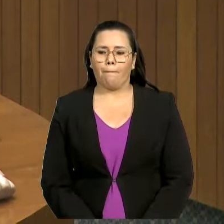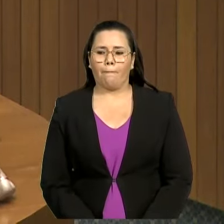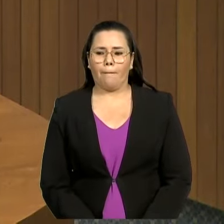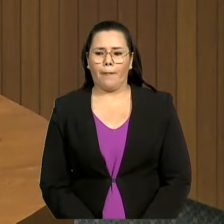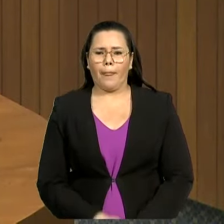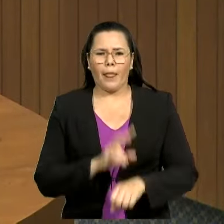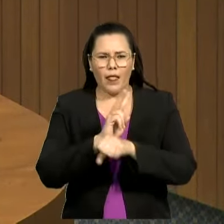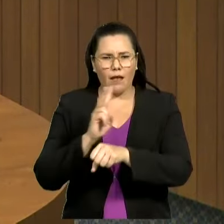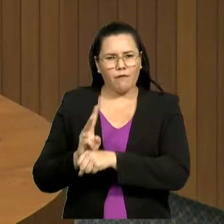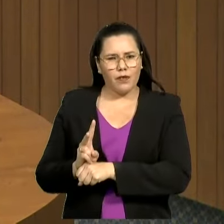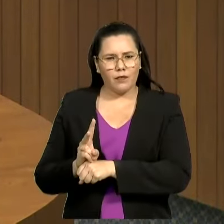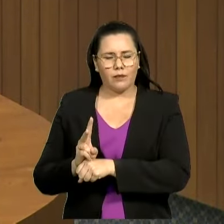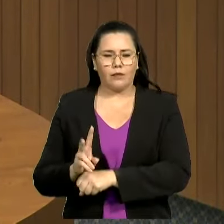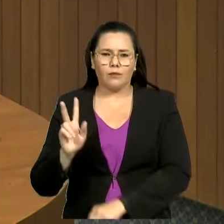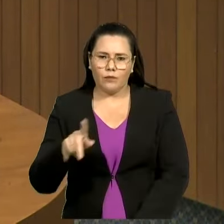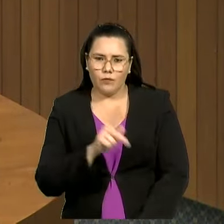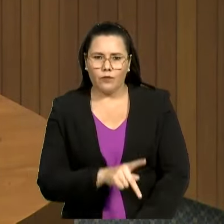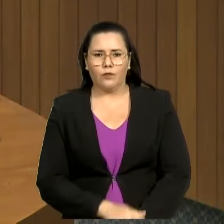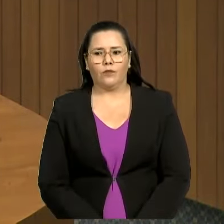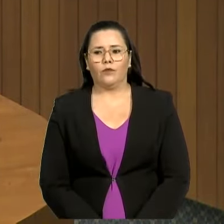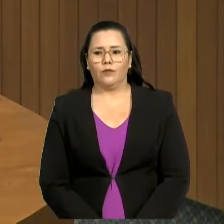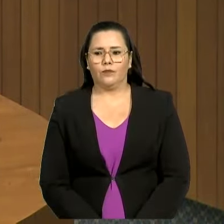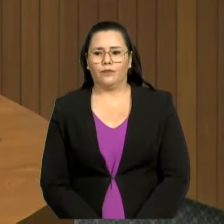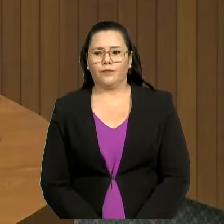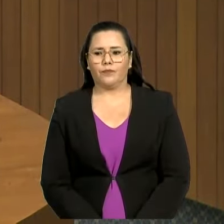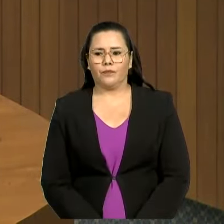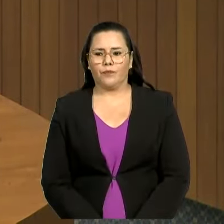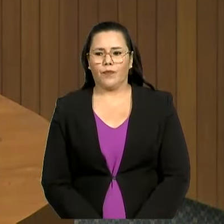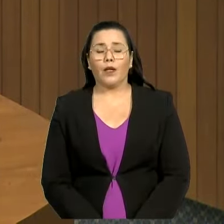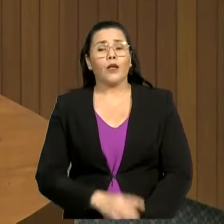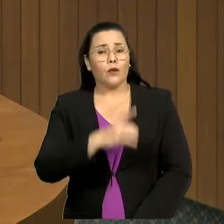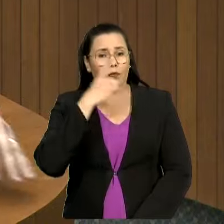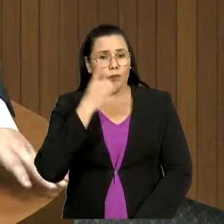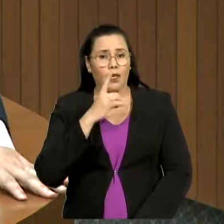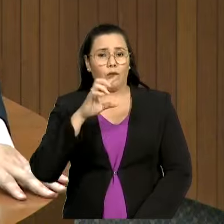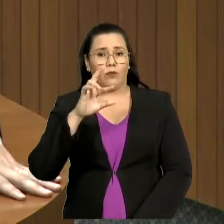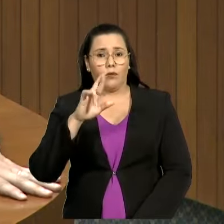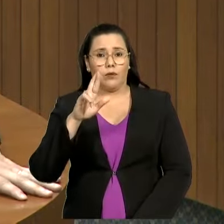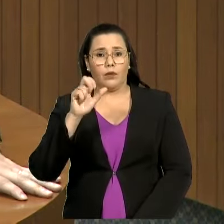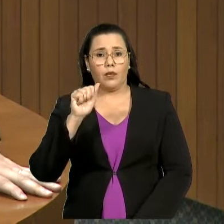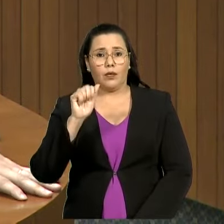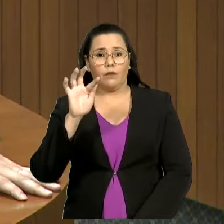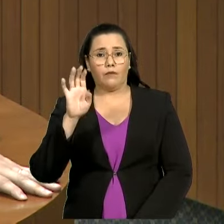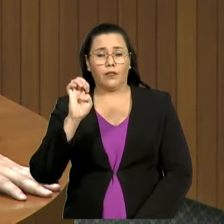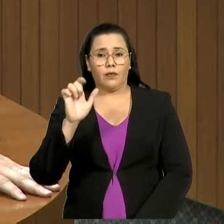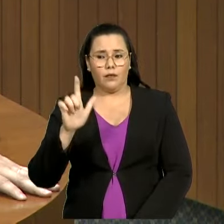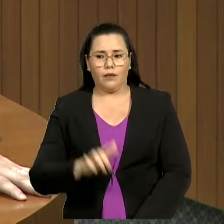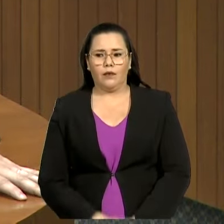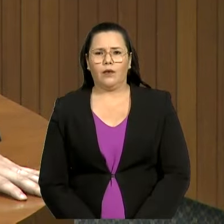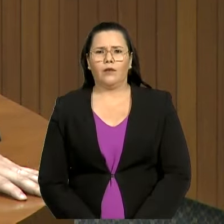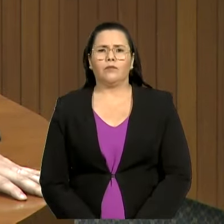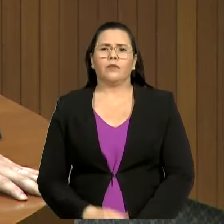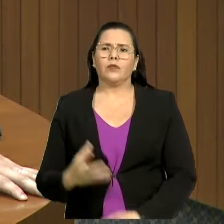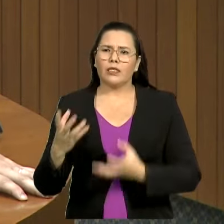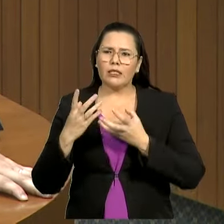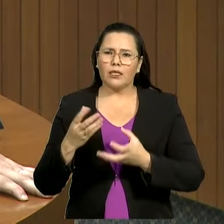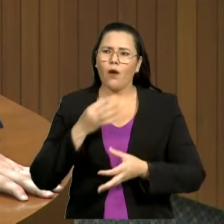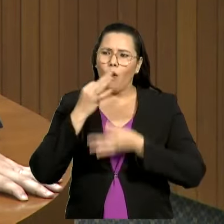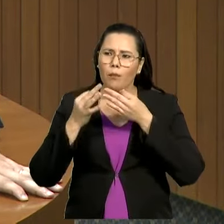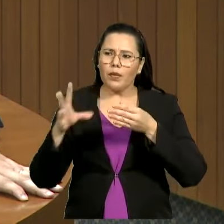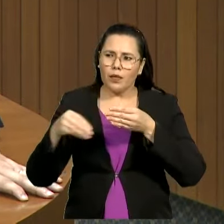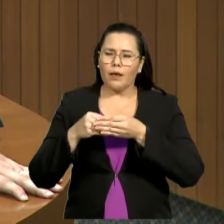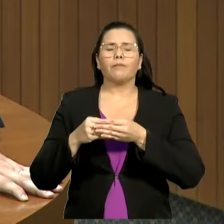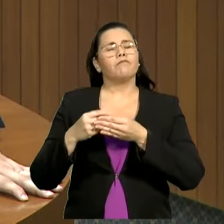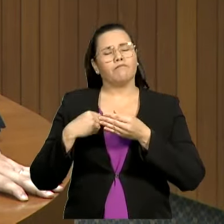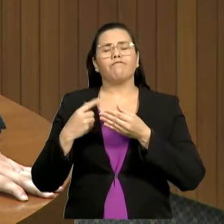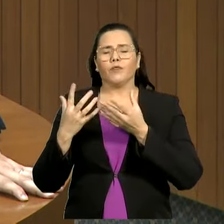Liguei nesse dia e desde logo, deputado Rafael, a hora que Vossa Excelência quiser, ou a parte está concedida, embora Vossa Excelência também está inscrito para a